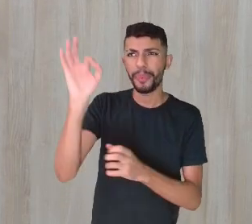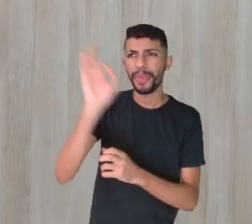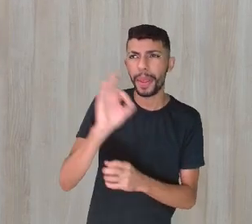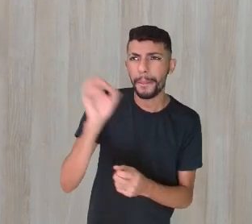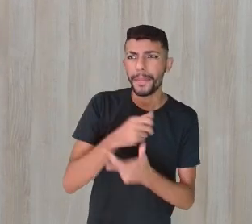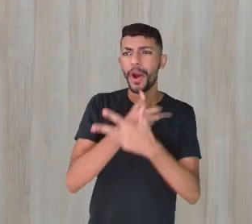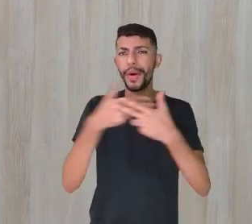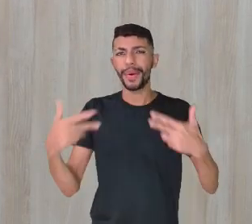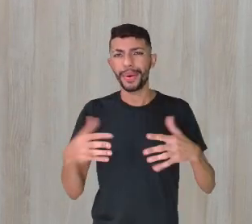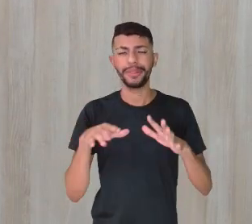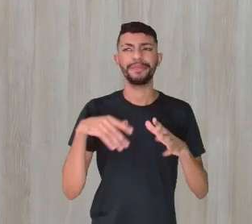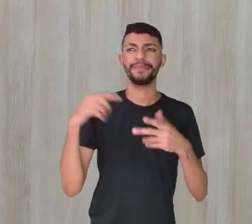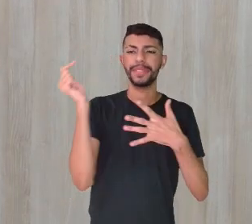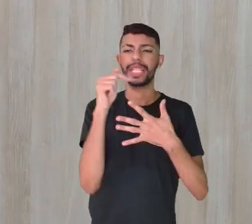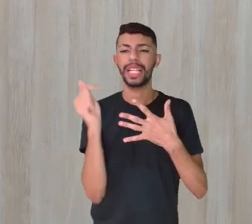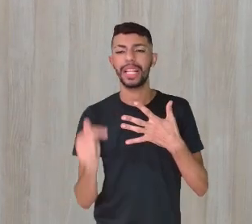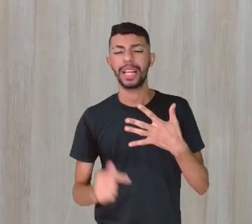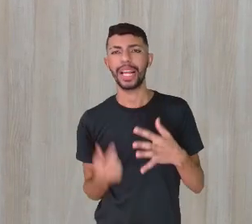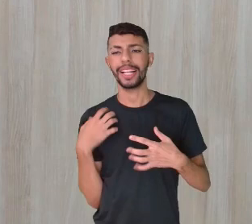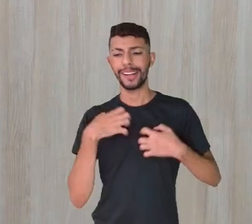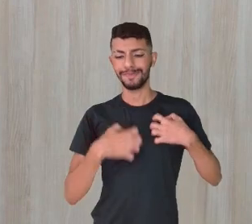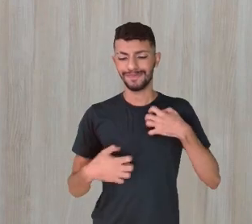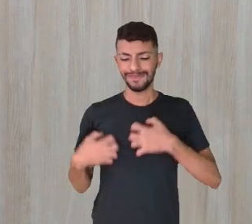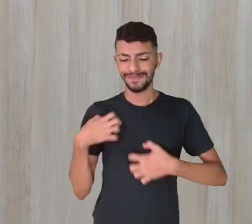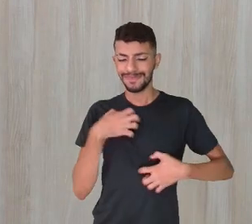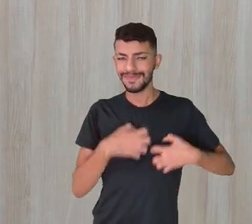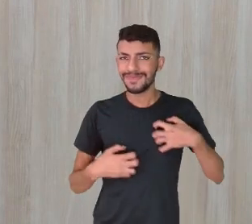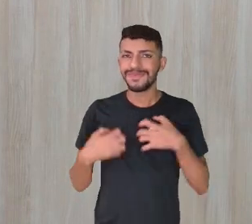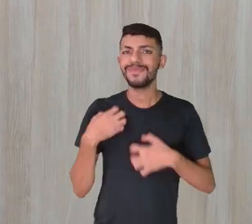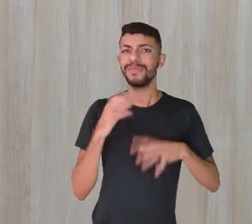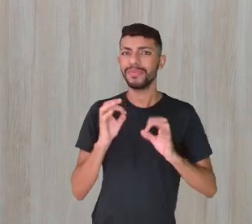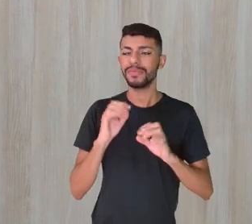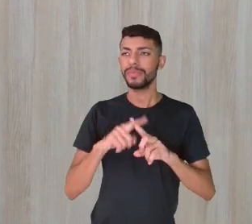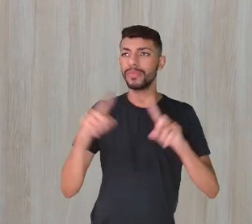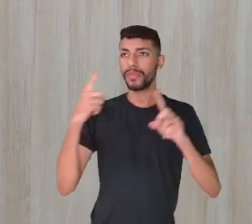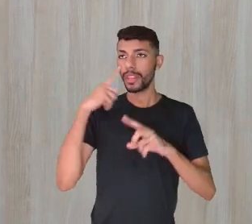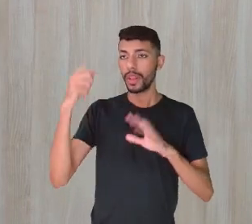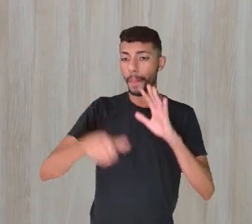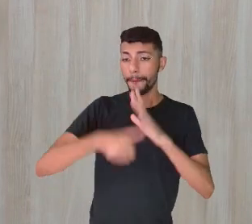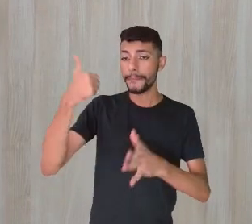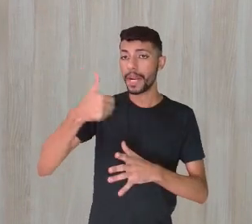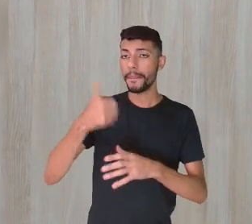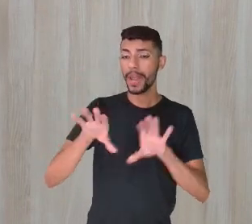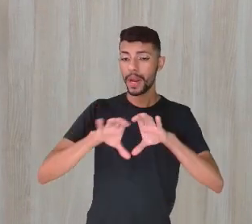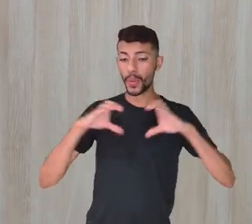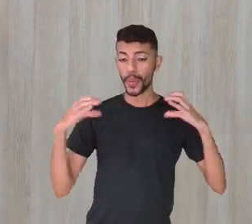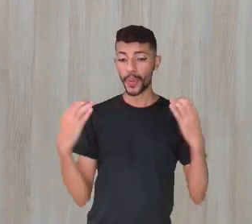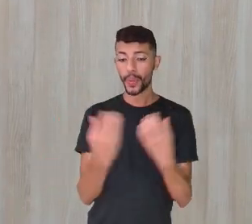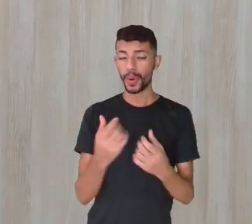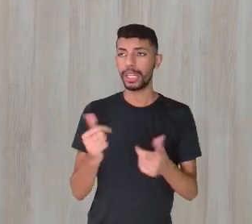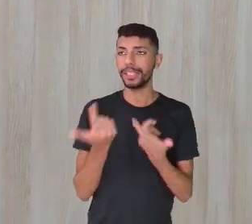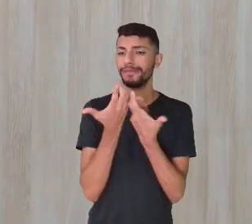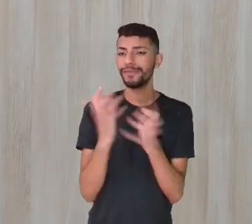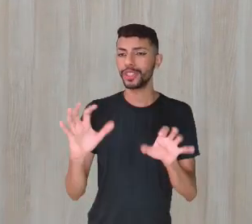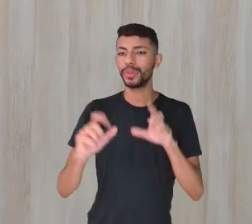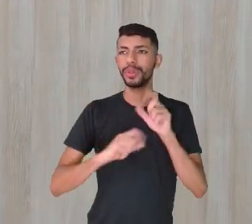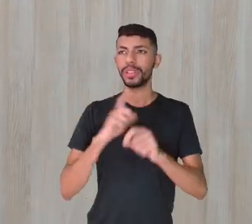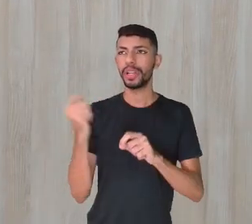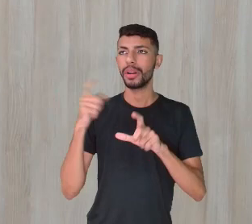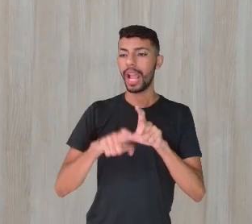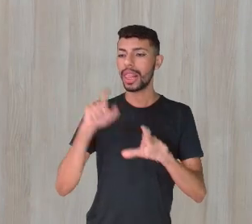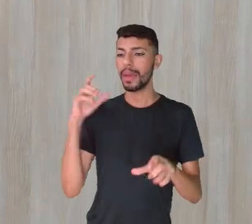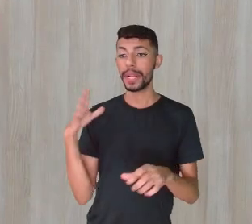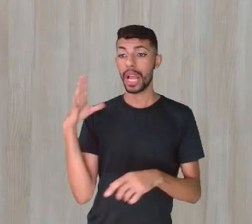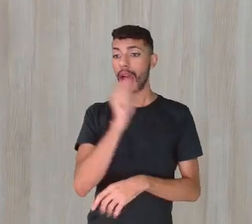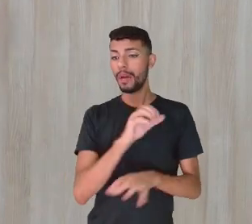essas taxações, começa a criar insatisfação. Mas veja que nesse primeiro congresso, eles não querem independência de imediato,